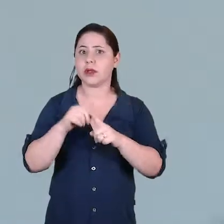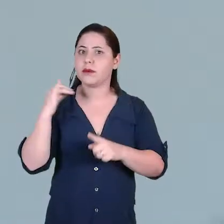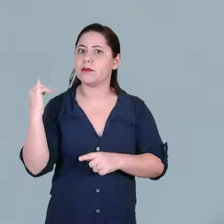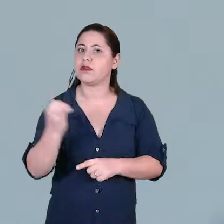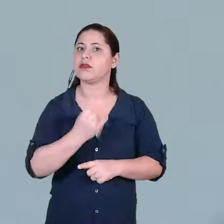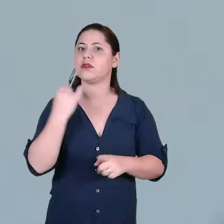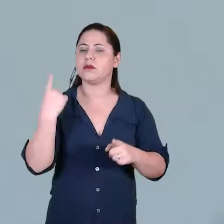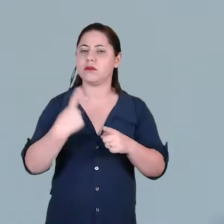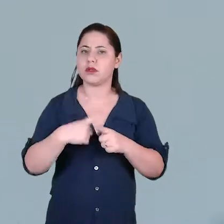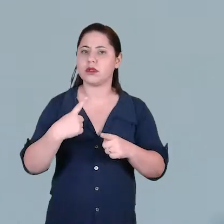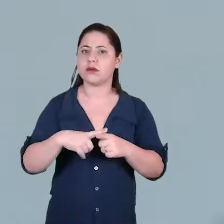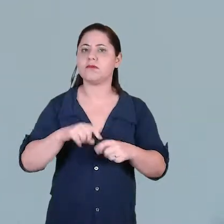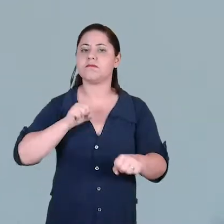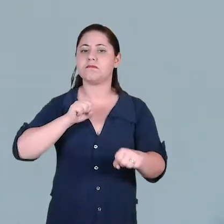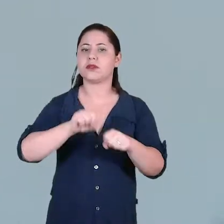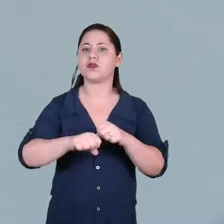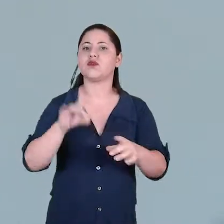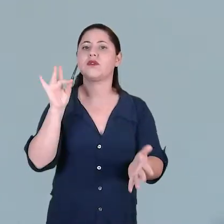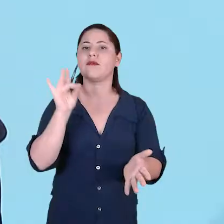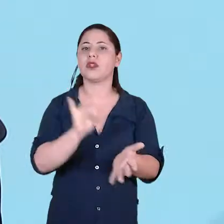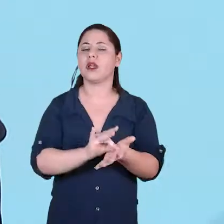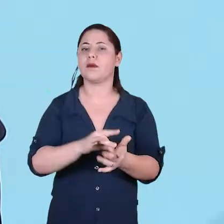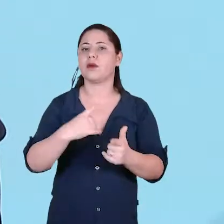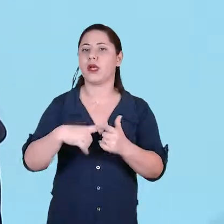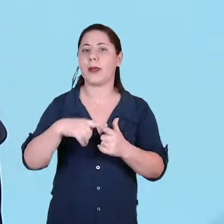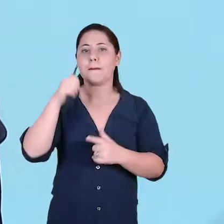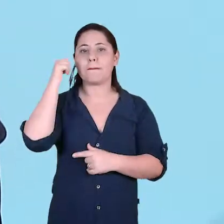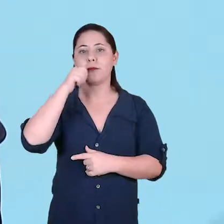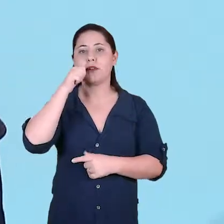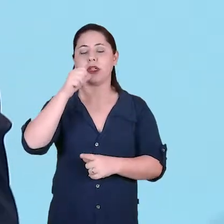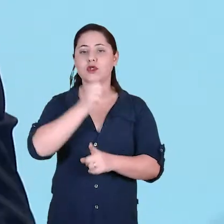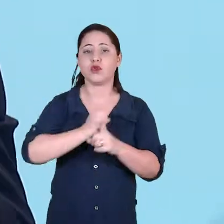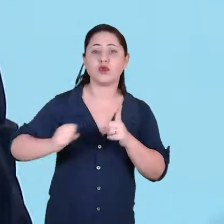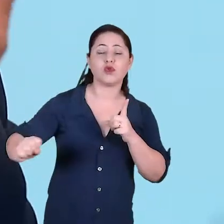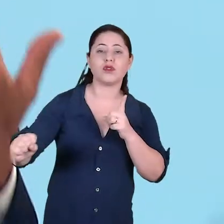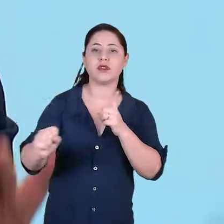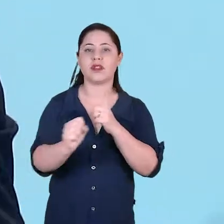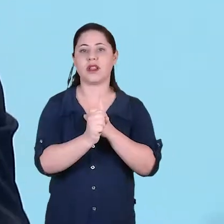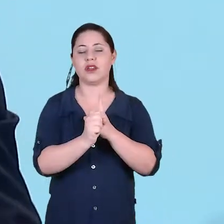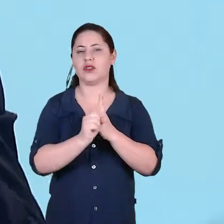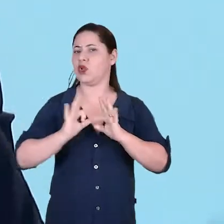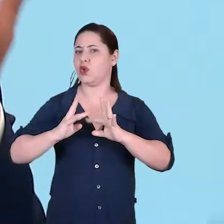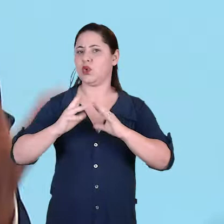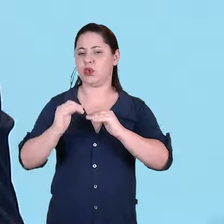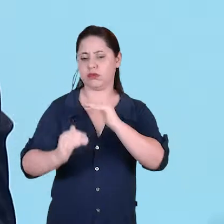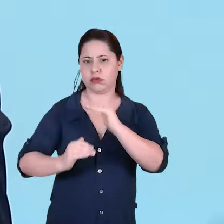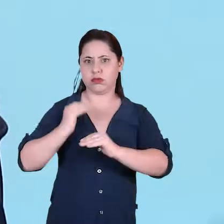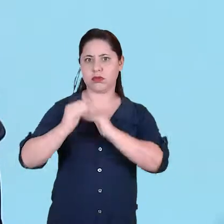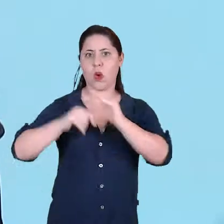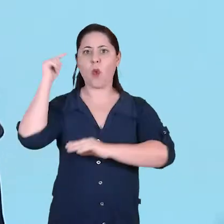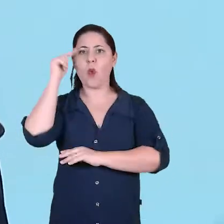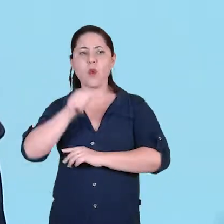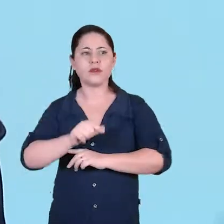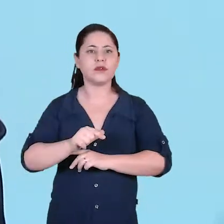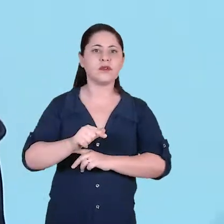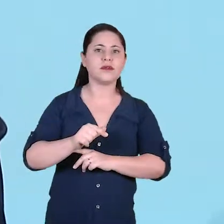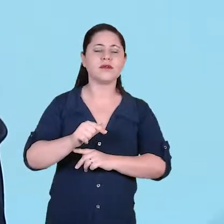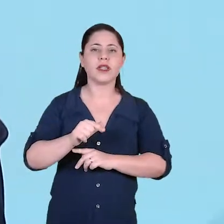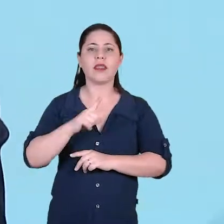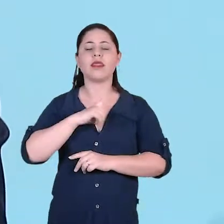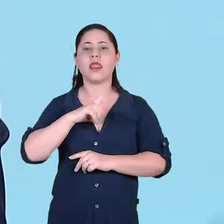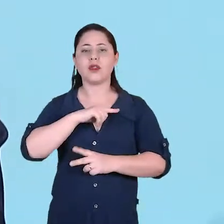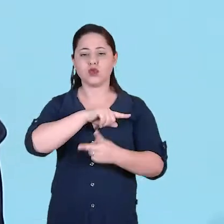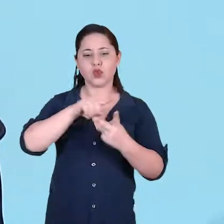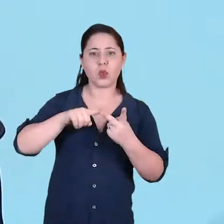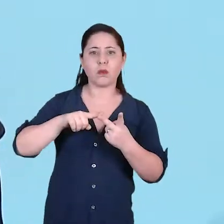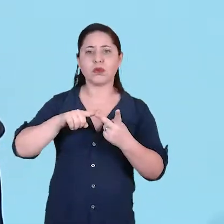isso, que são muito atingidas. Nós sabemos que a mulher na sociedade, apesar de todos os avanços e conquistas, tem dupla